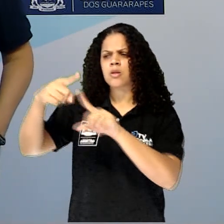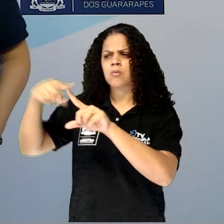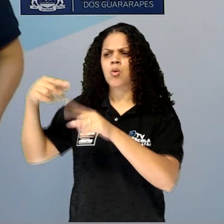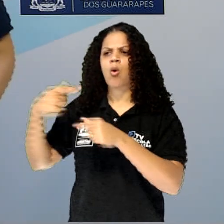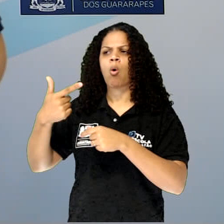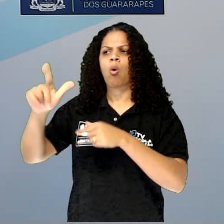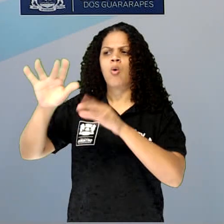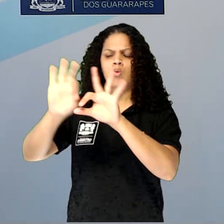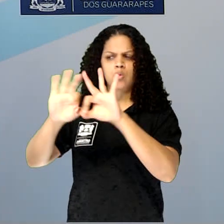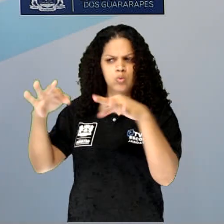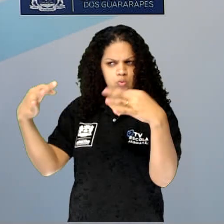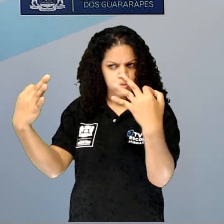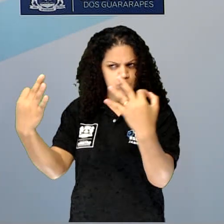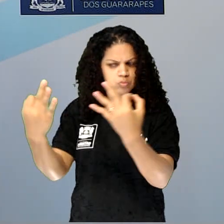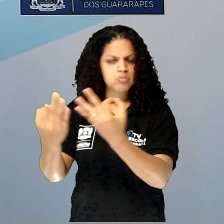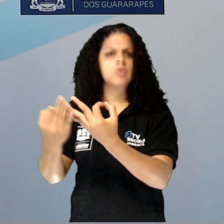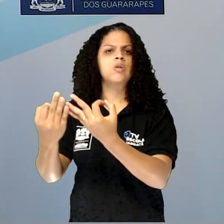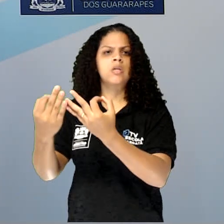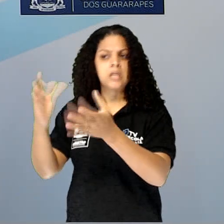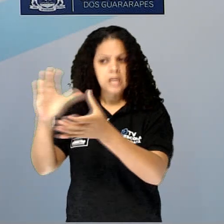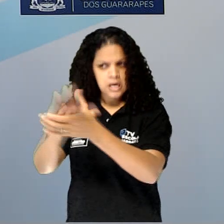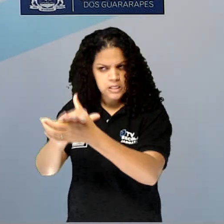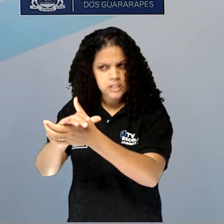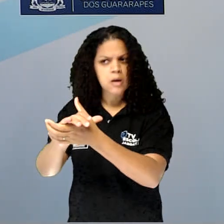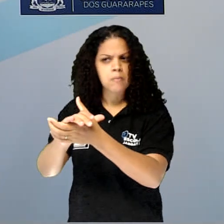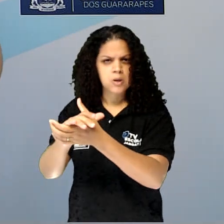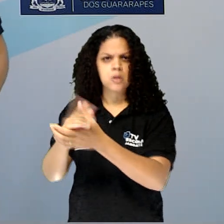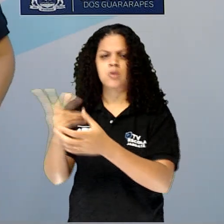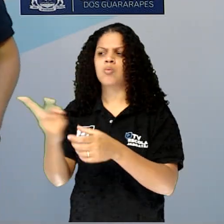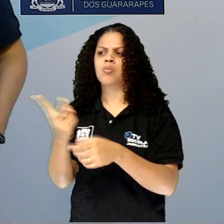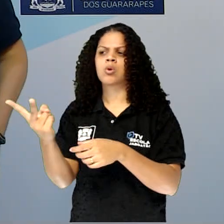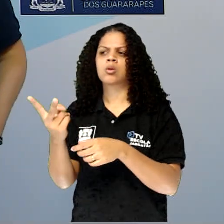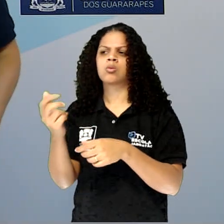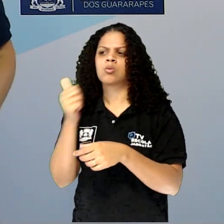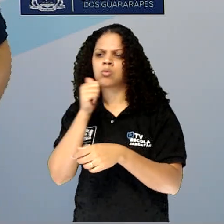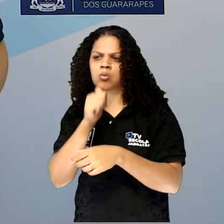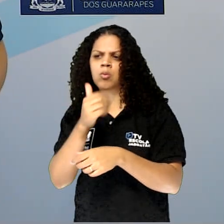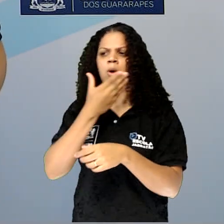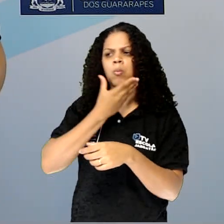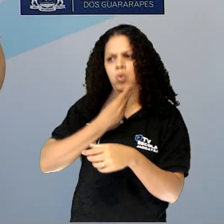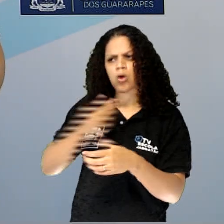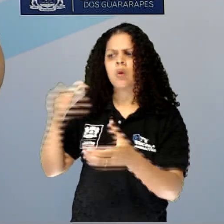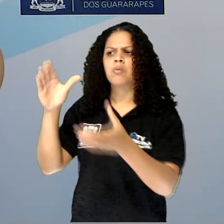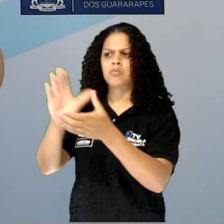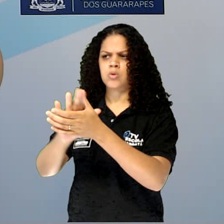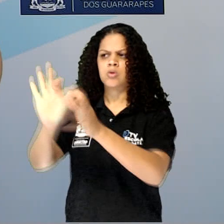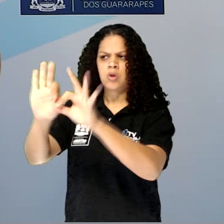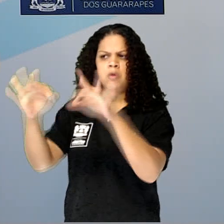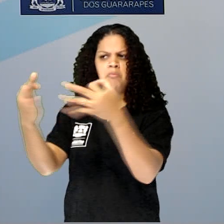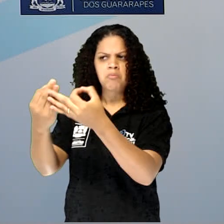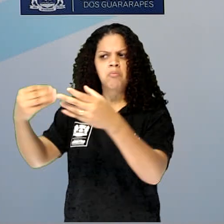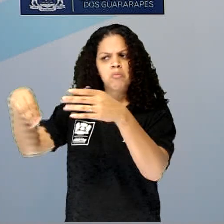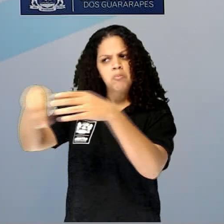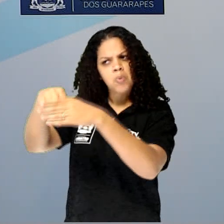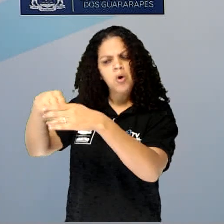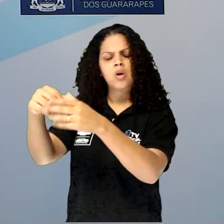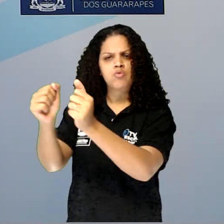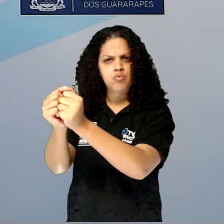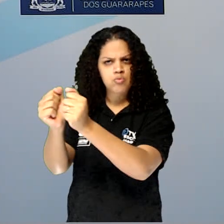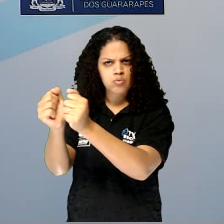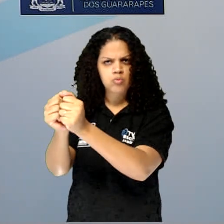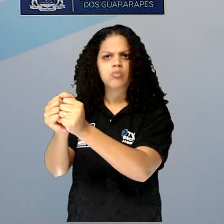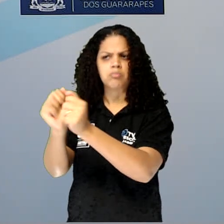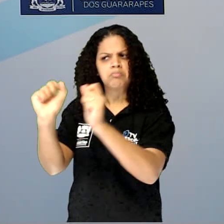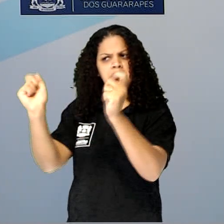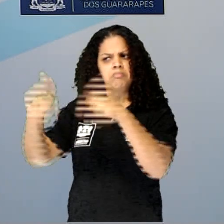mulher resolviam apenas morar juntos, e o direito romano considerava isso família e casamento.